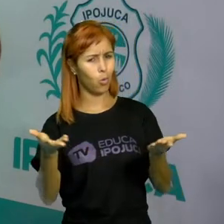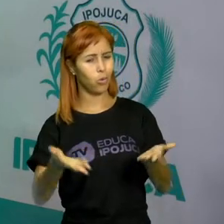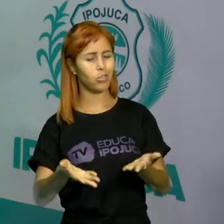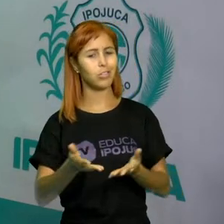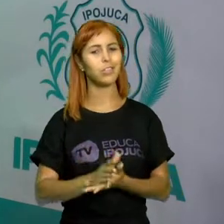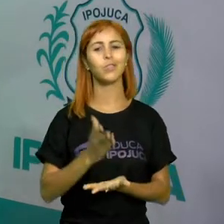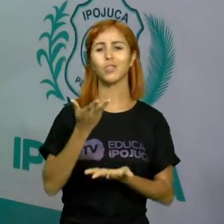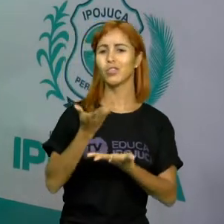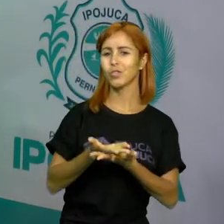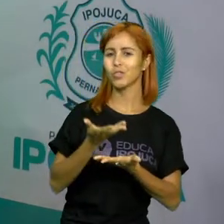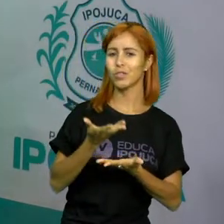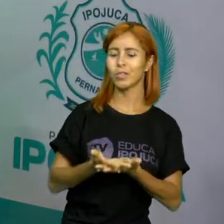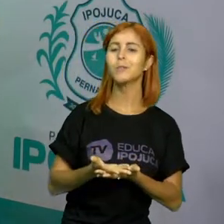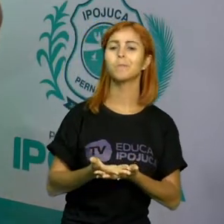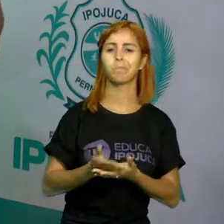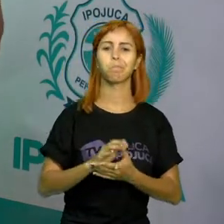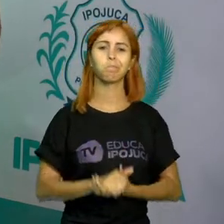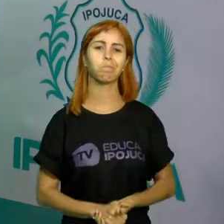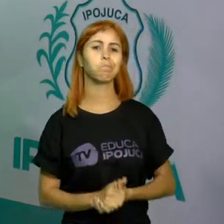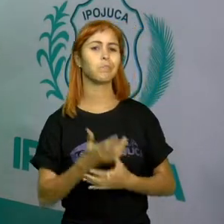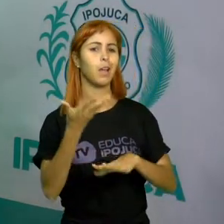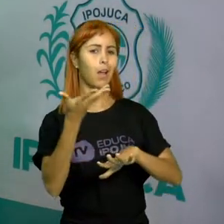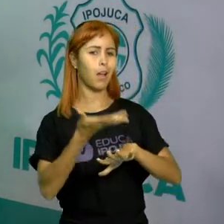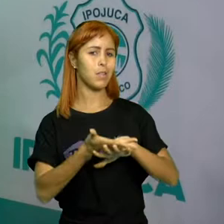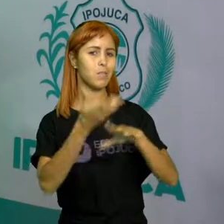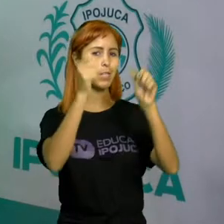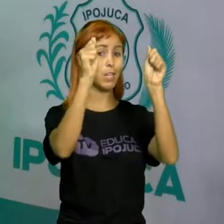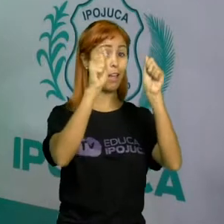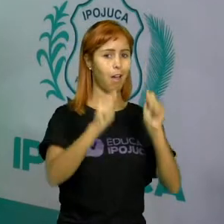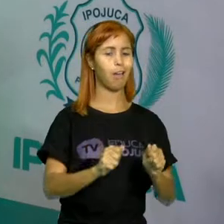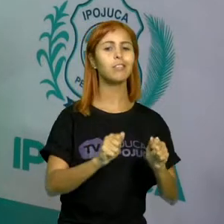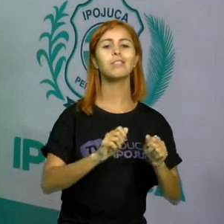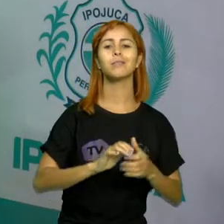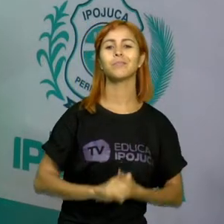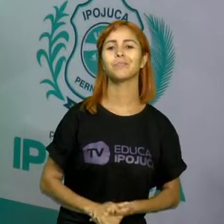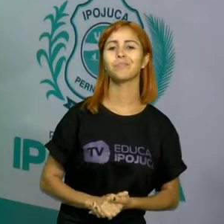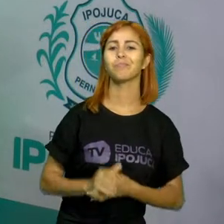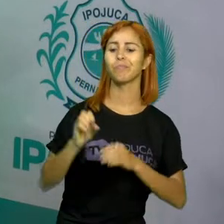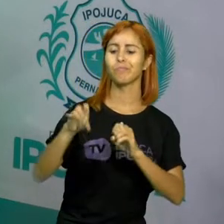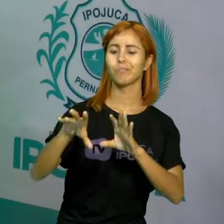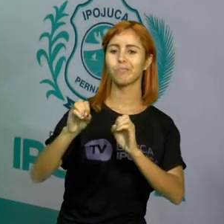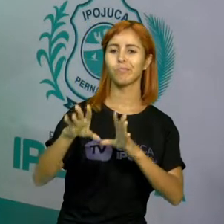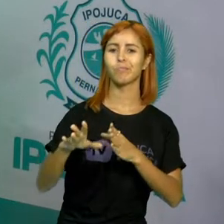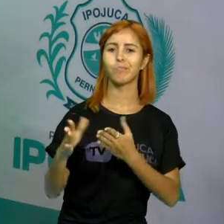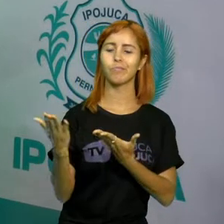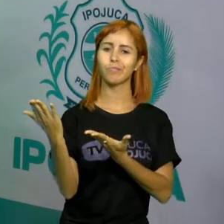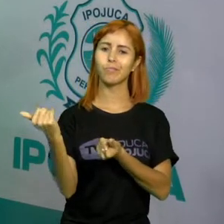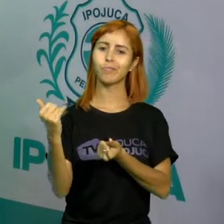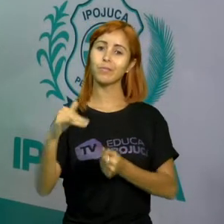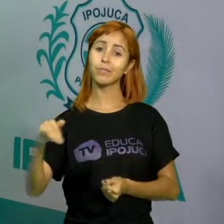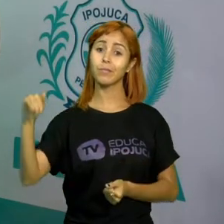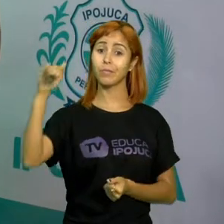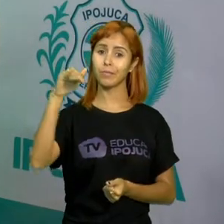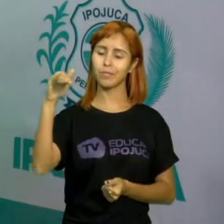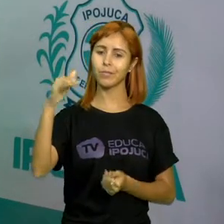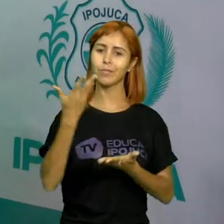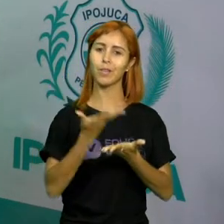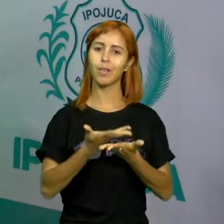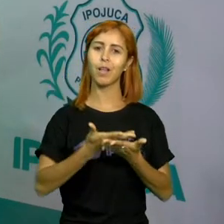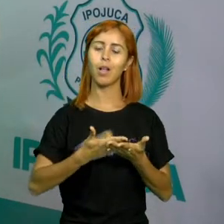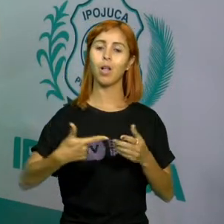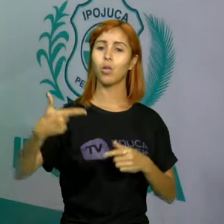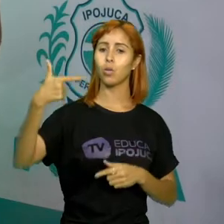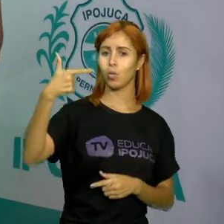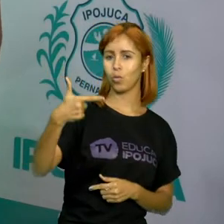vamos estudar com a disciplina de arte. Para a educação de jovens e adultos, a aula